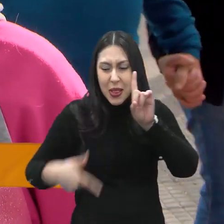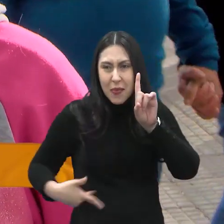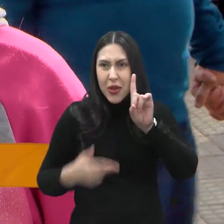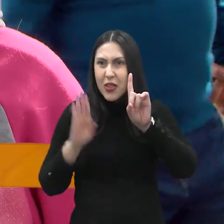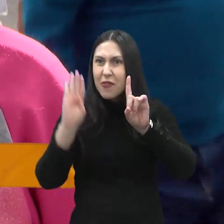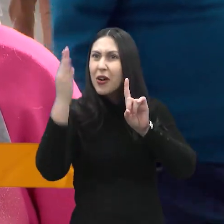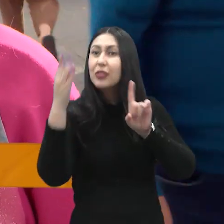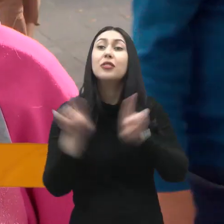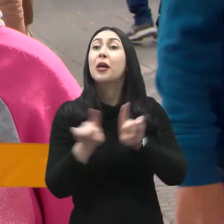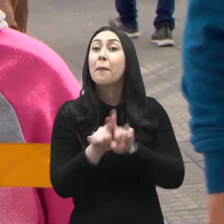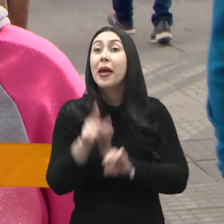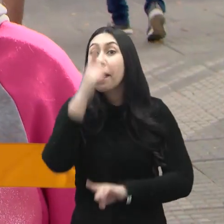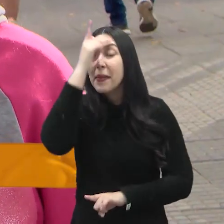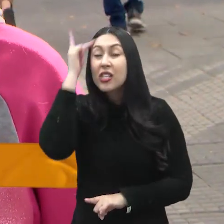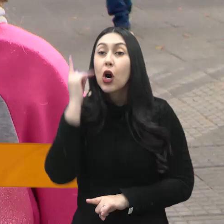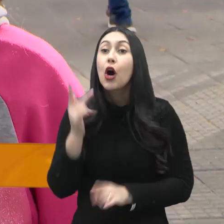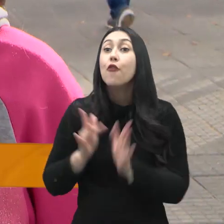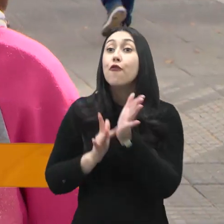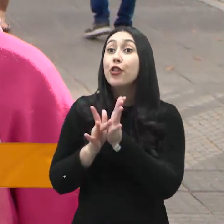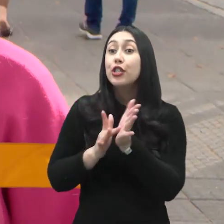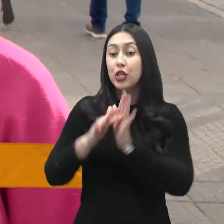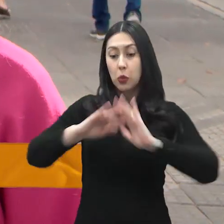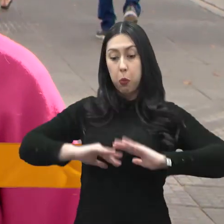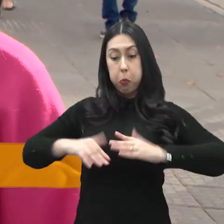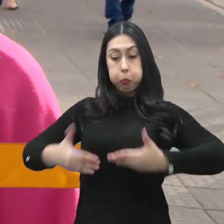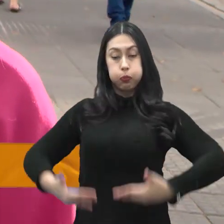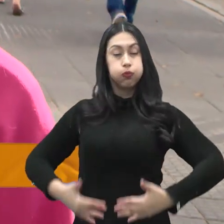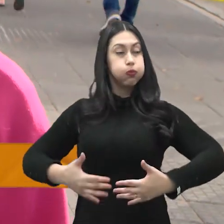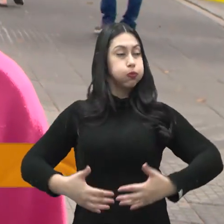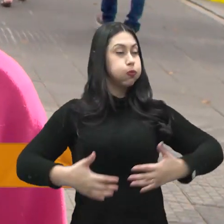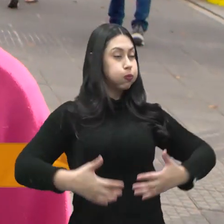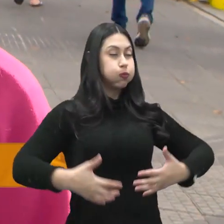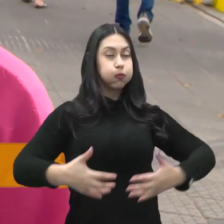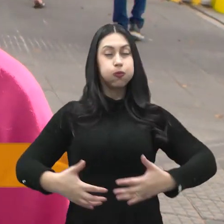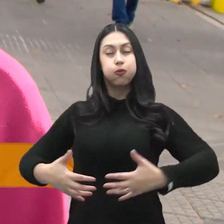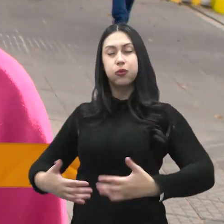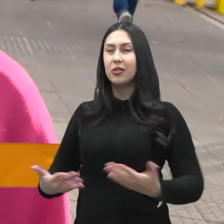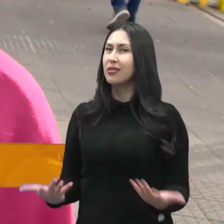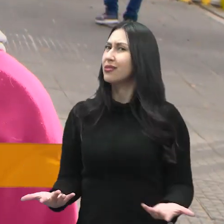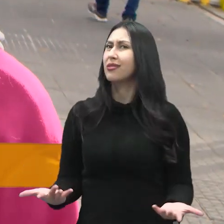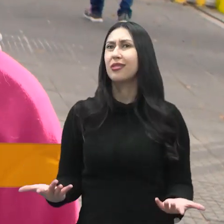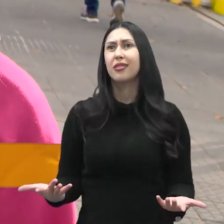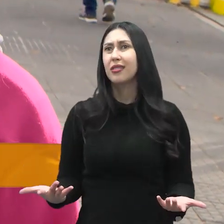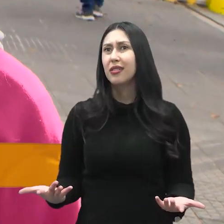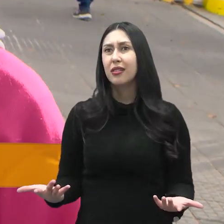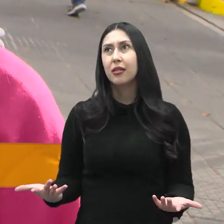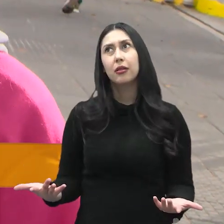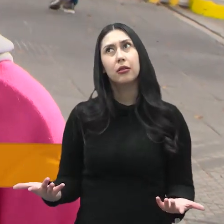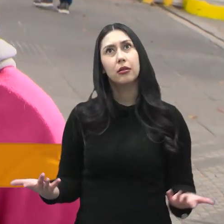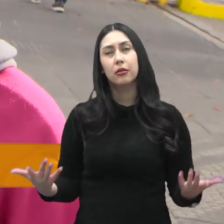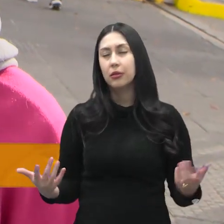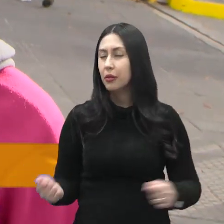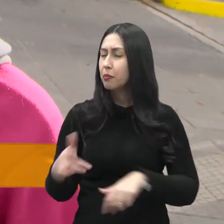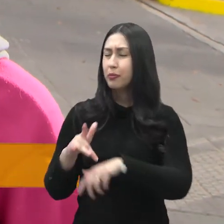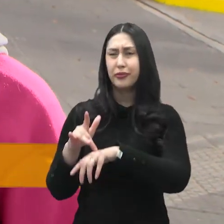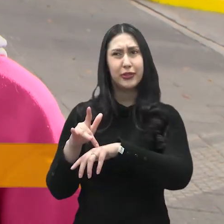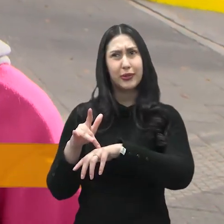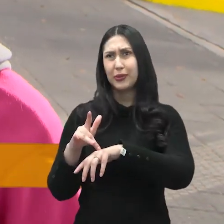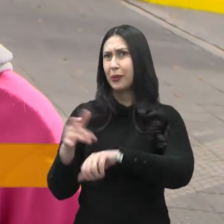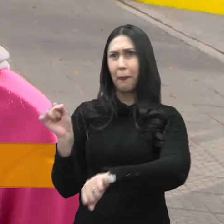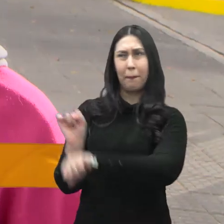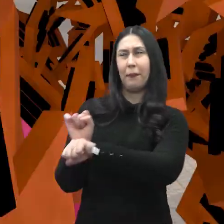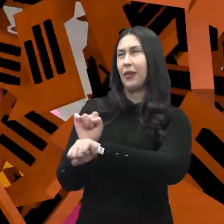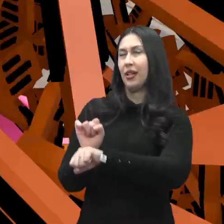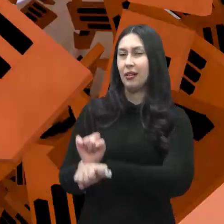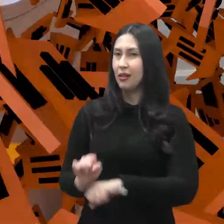que carregavam barrigas falsas de grávida pra fingir realmente um parto, como se fosse de verdade, então devia ter parado